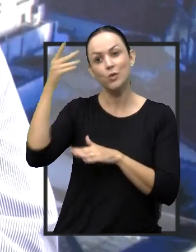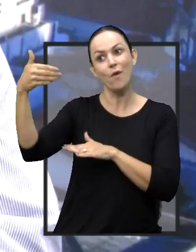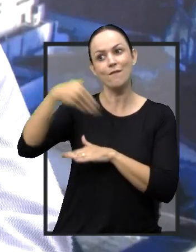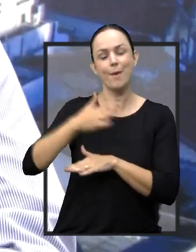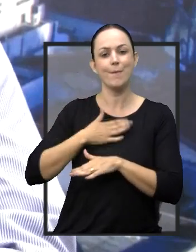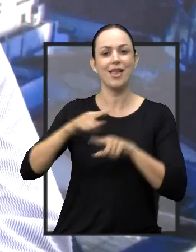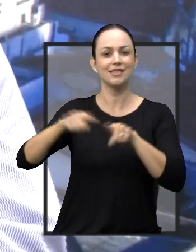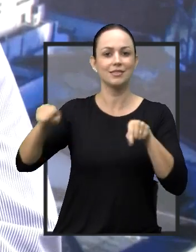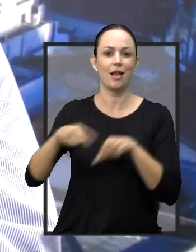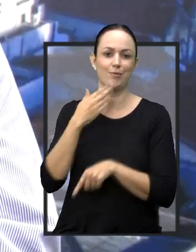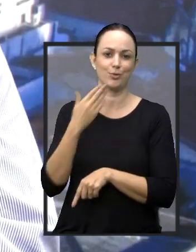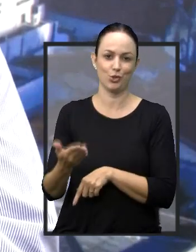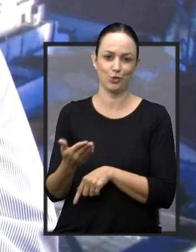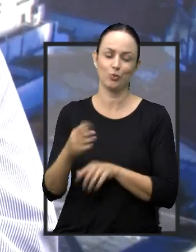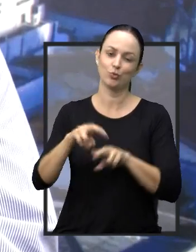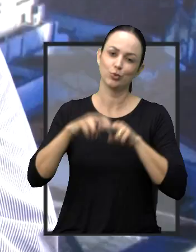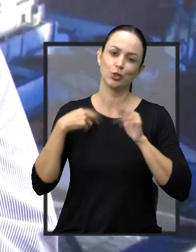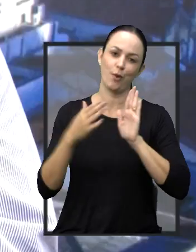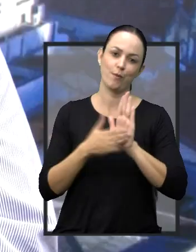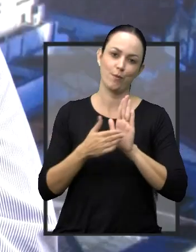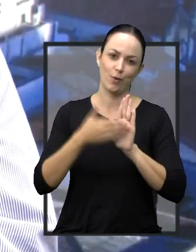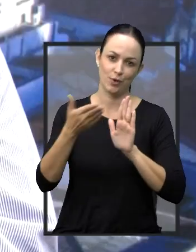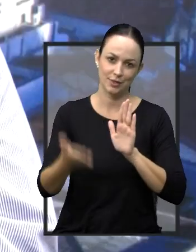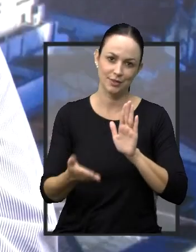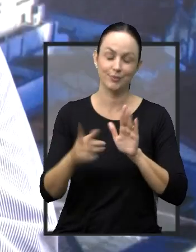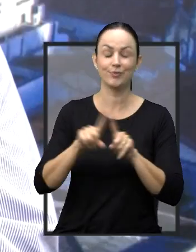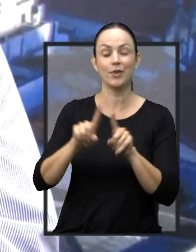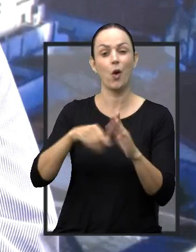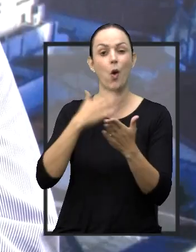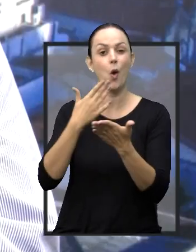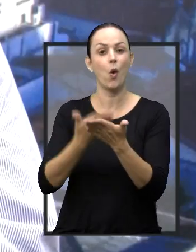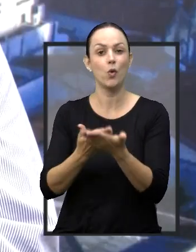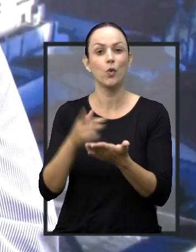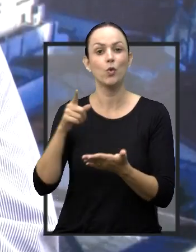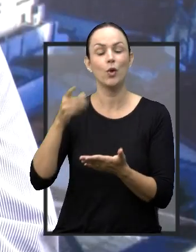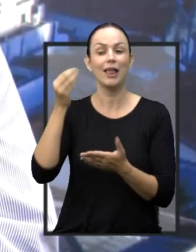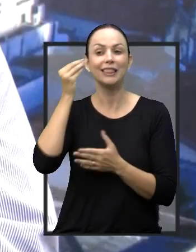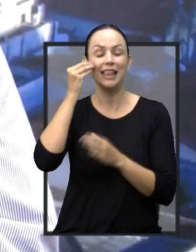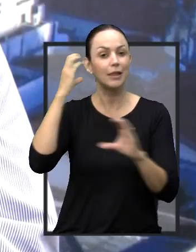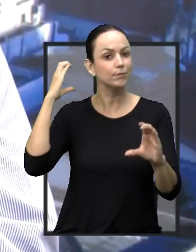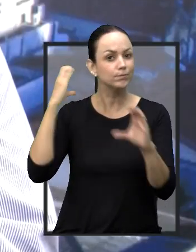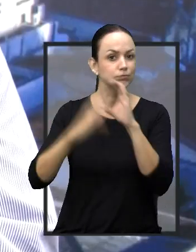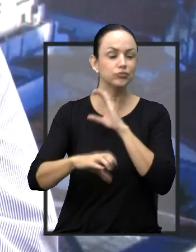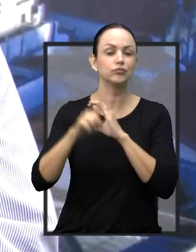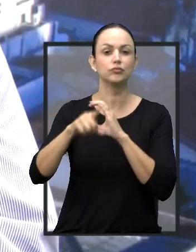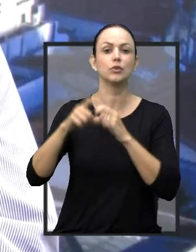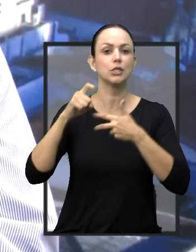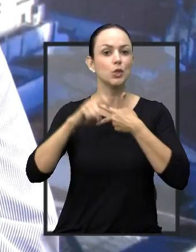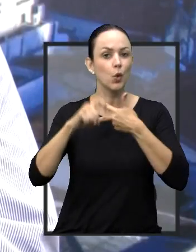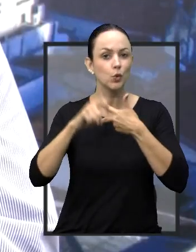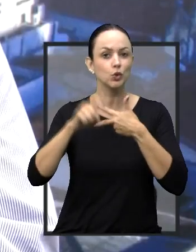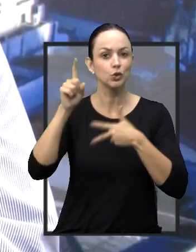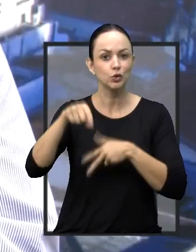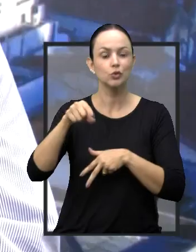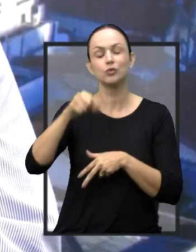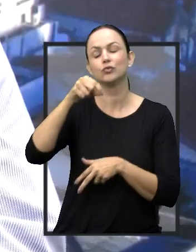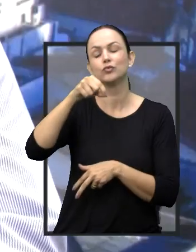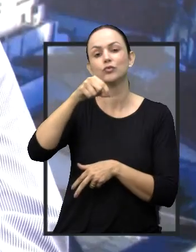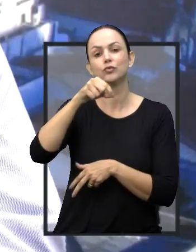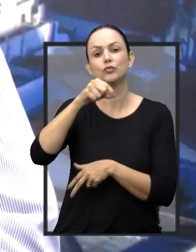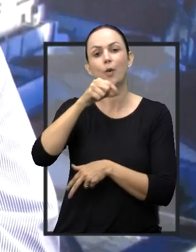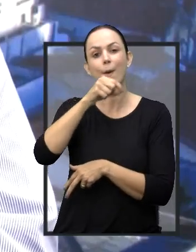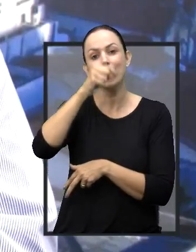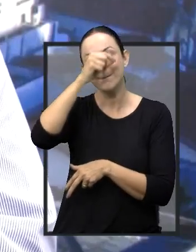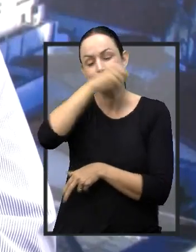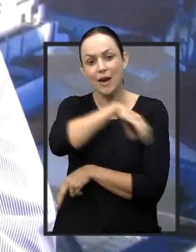estou propondo. E muito mais do que o requerimento, a ideia é tentar convencer o Poder Executivo, o prefeito, para que, de fato, isso saia do papel